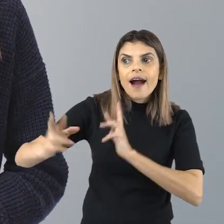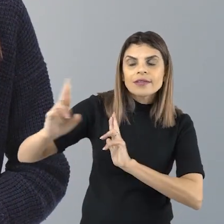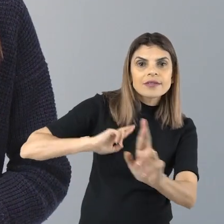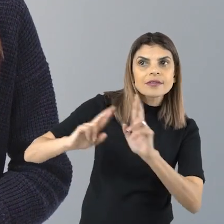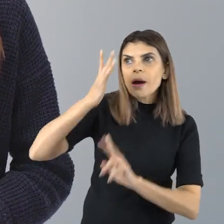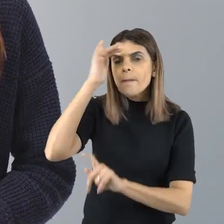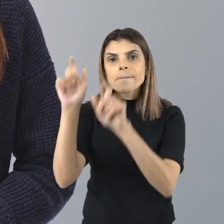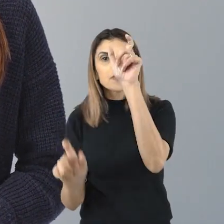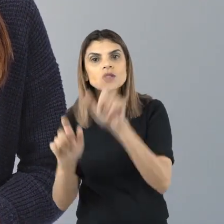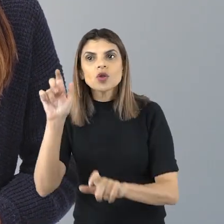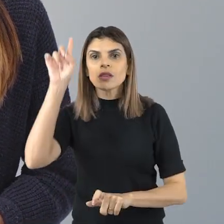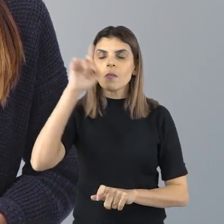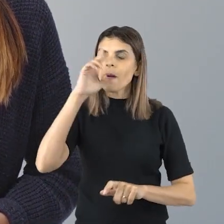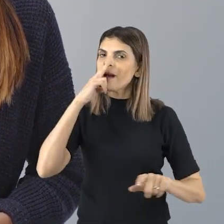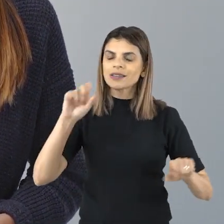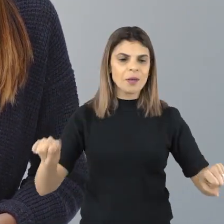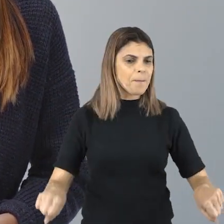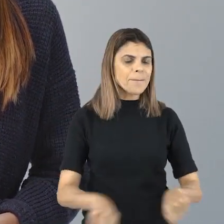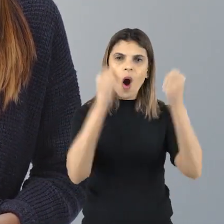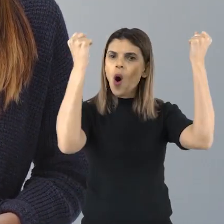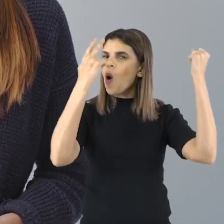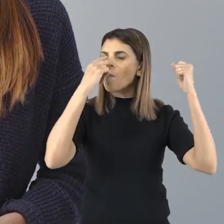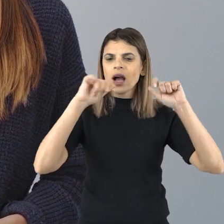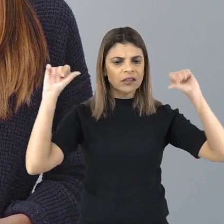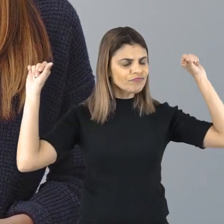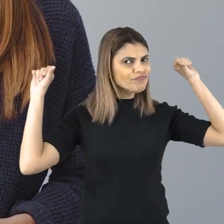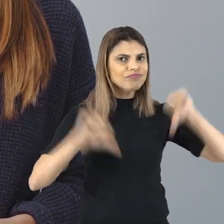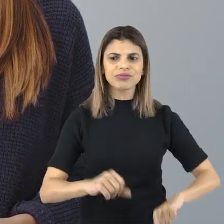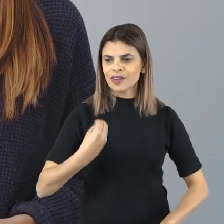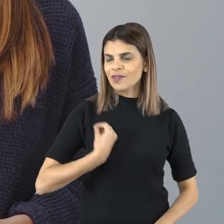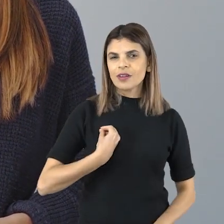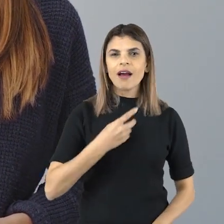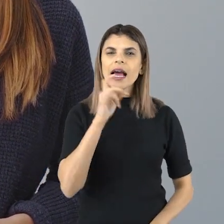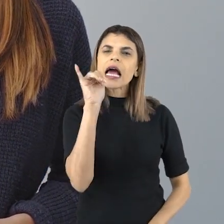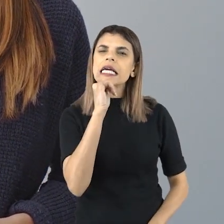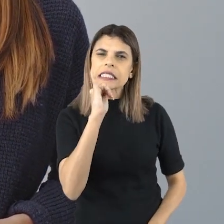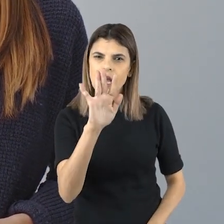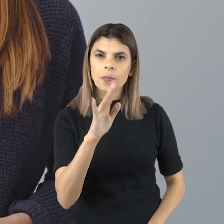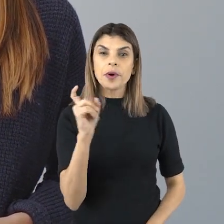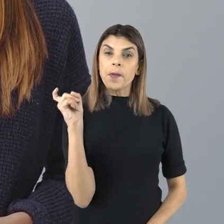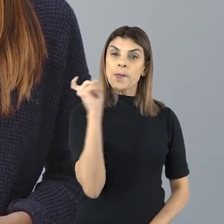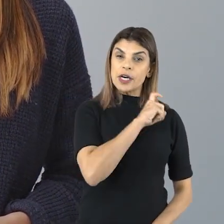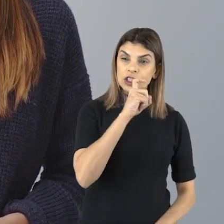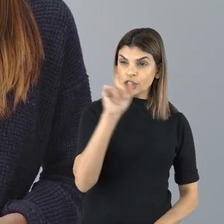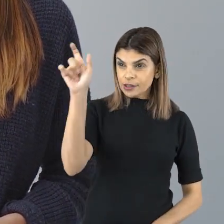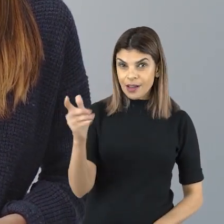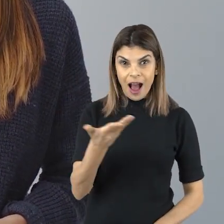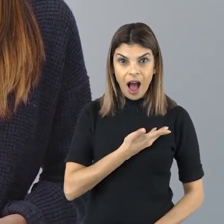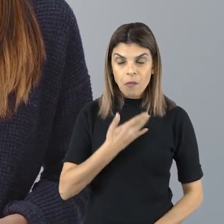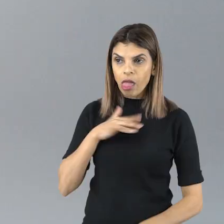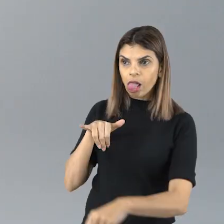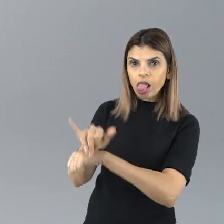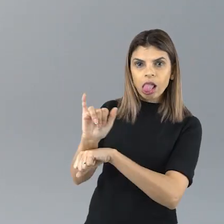e com Deus. Mas o pecado quebra essa relação. Talvez já tenha visto como uma mentira pode destruir uma amizade e a traição